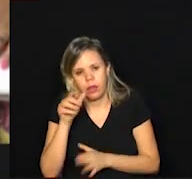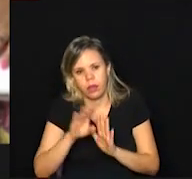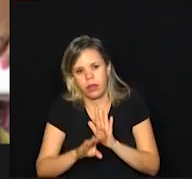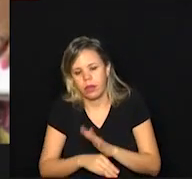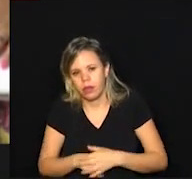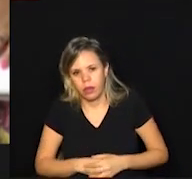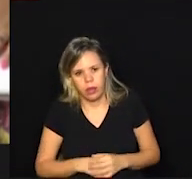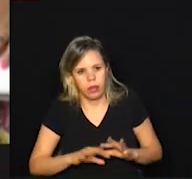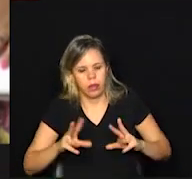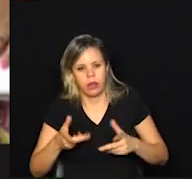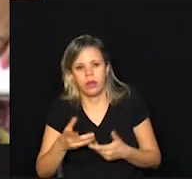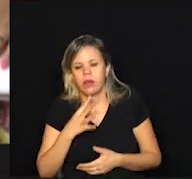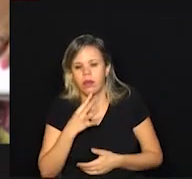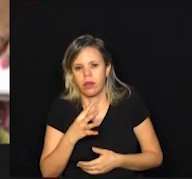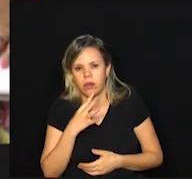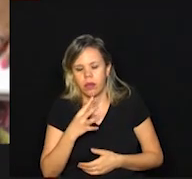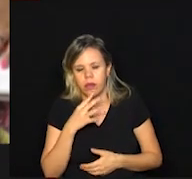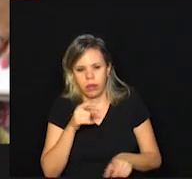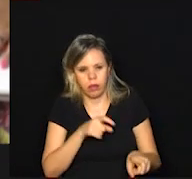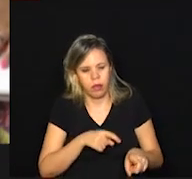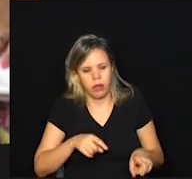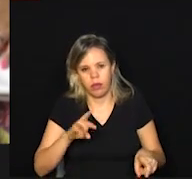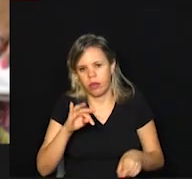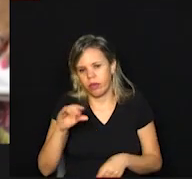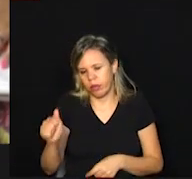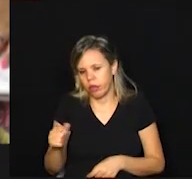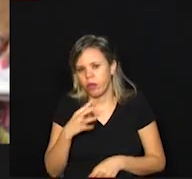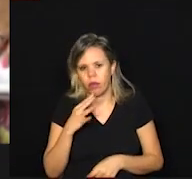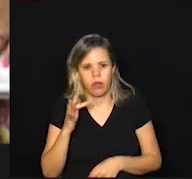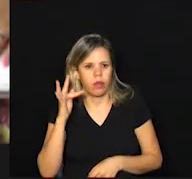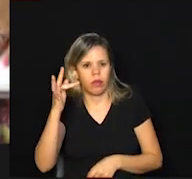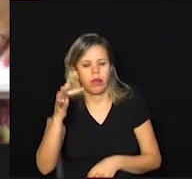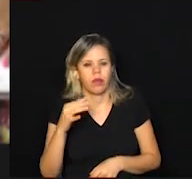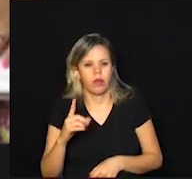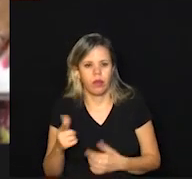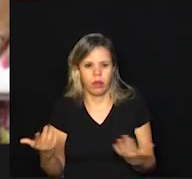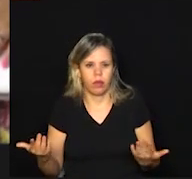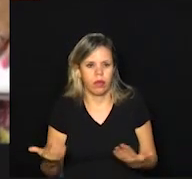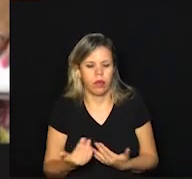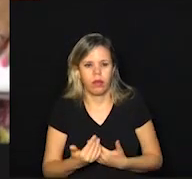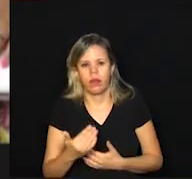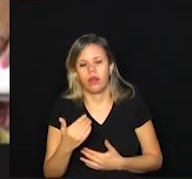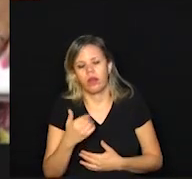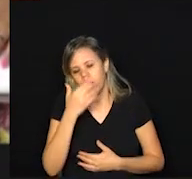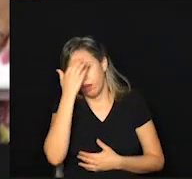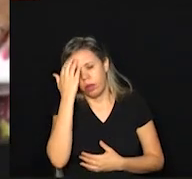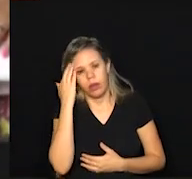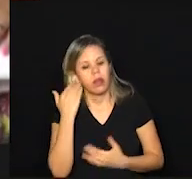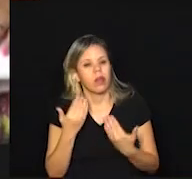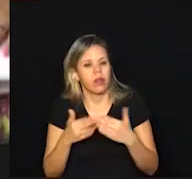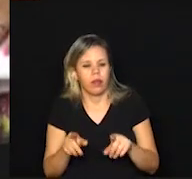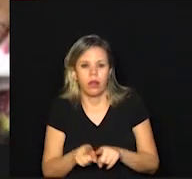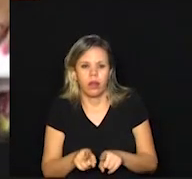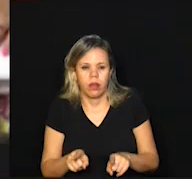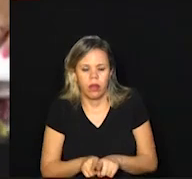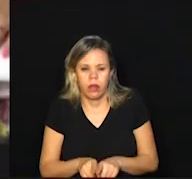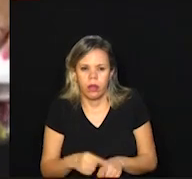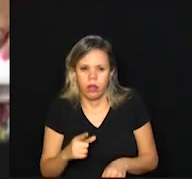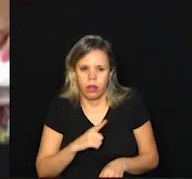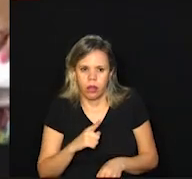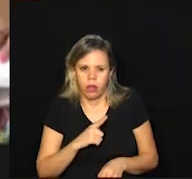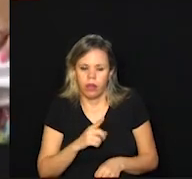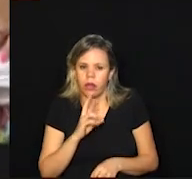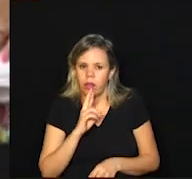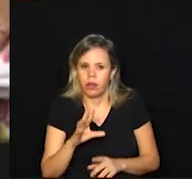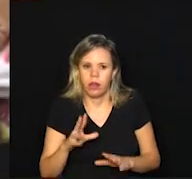programa a todos que conhecem a fazenda Roseira que poderão conhecer e a partir desse Passos foi aberto e que a gente